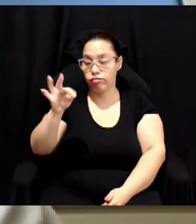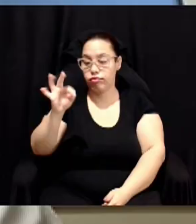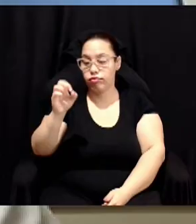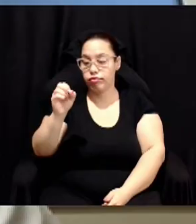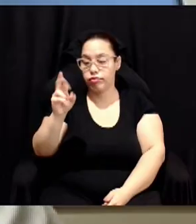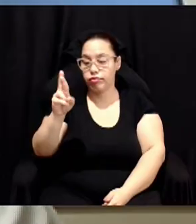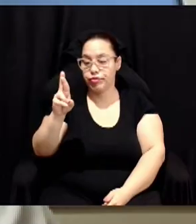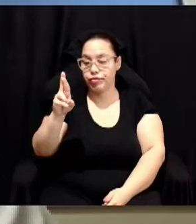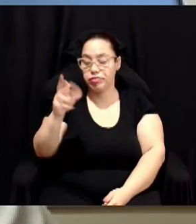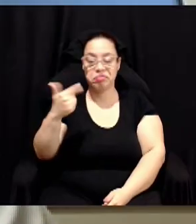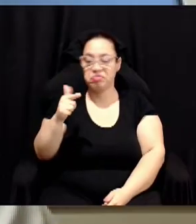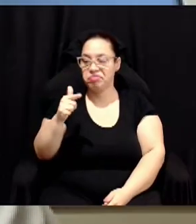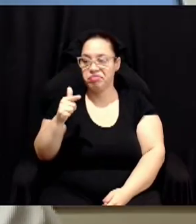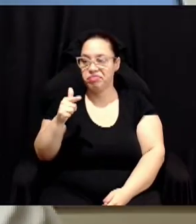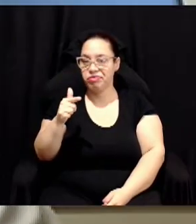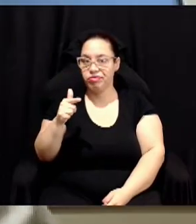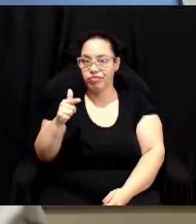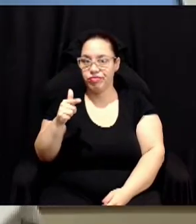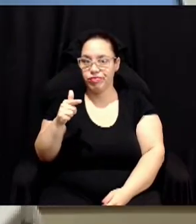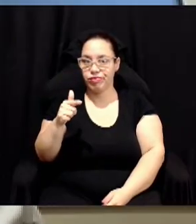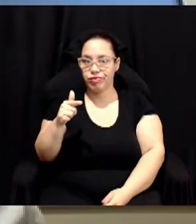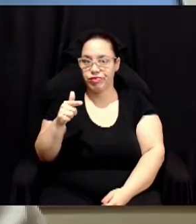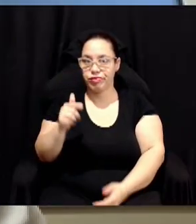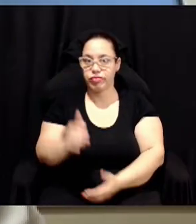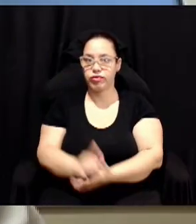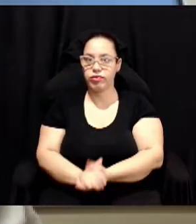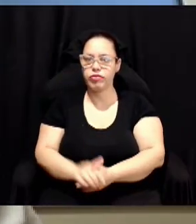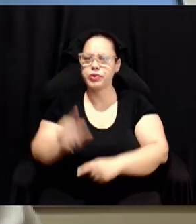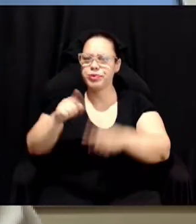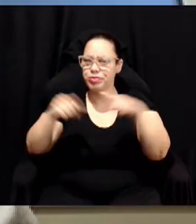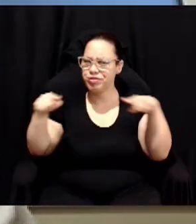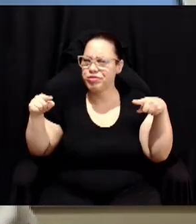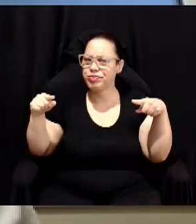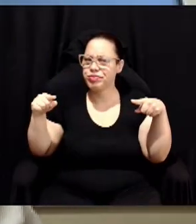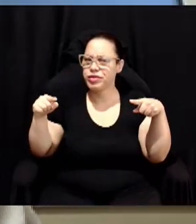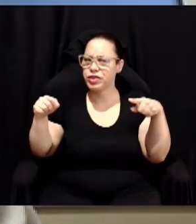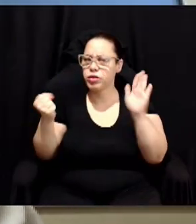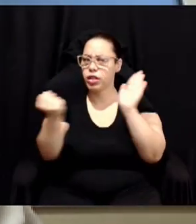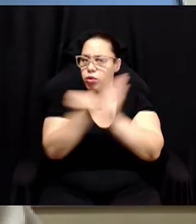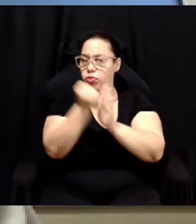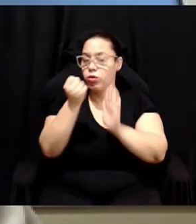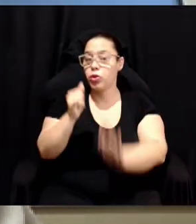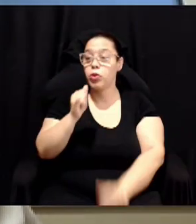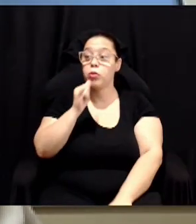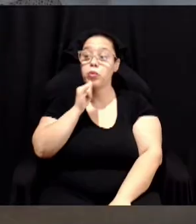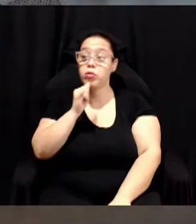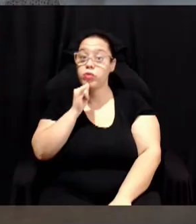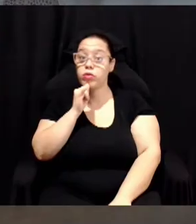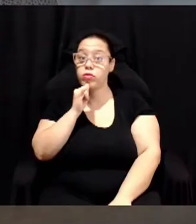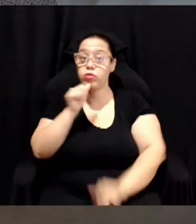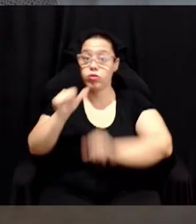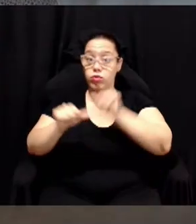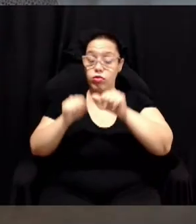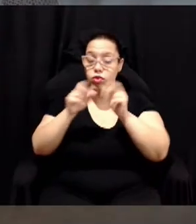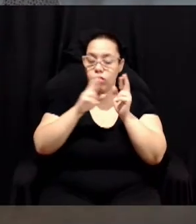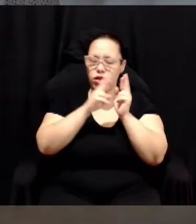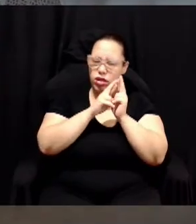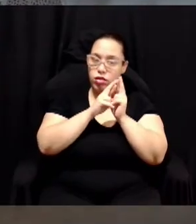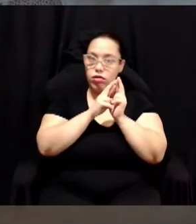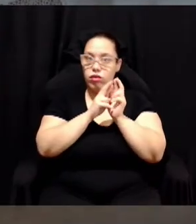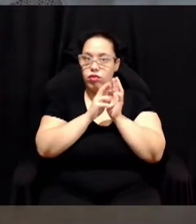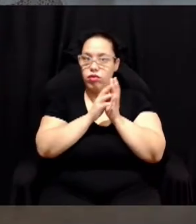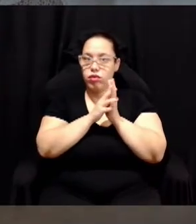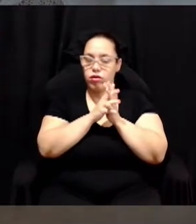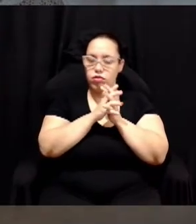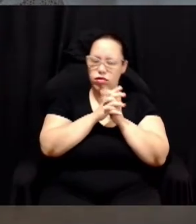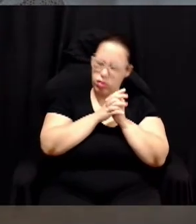são extremamente diversificados, mas alguns são marcantes. Por exemplo, alteração do sono está presente em